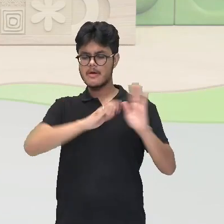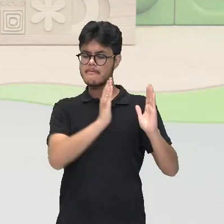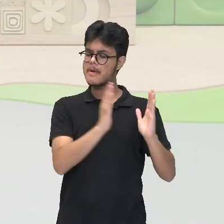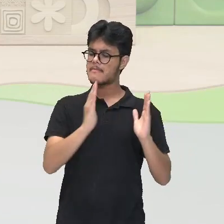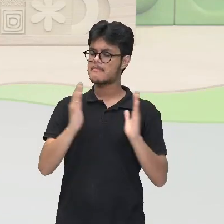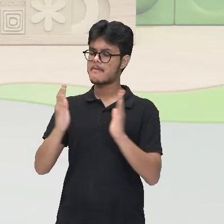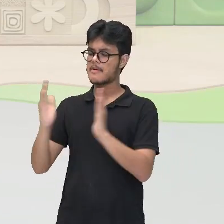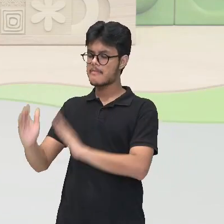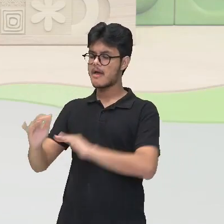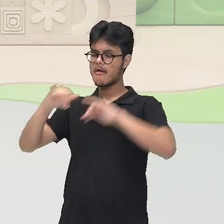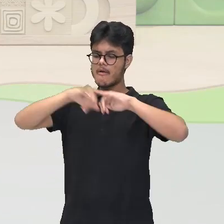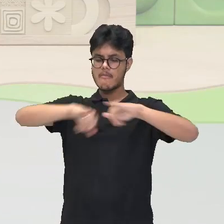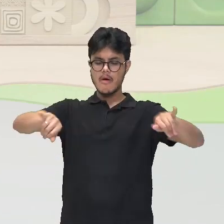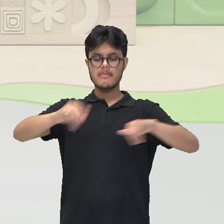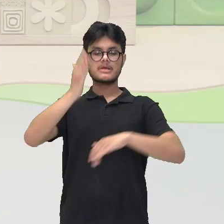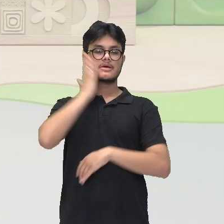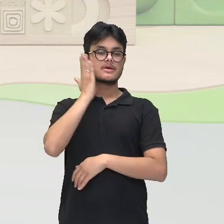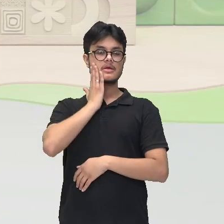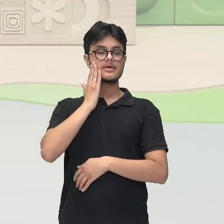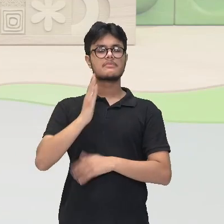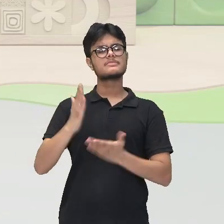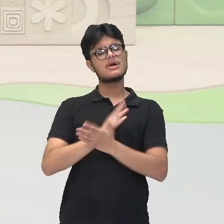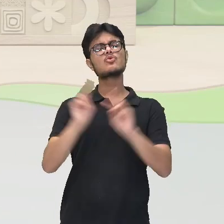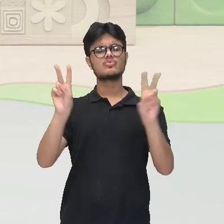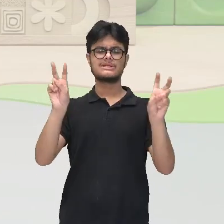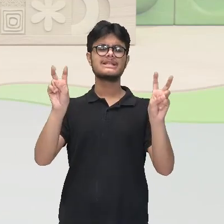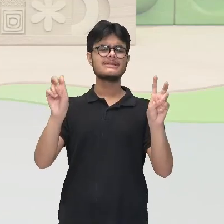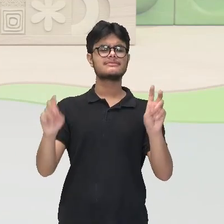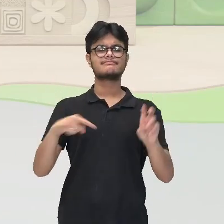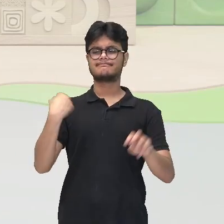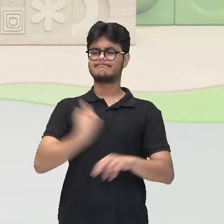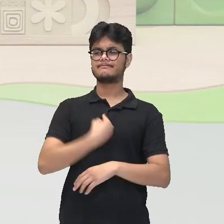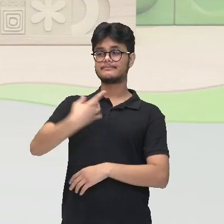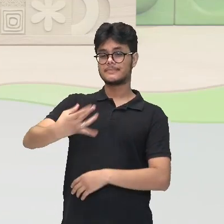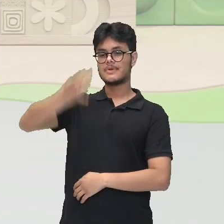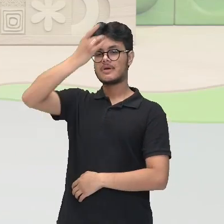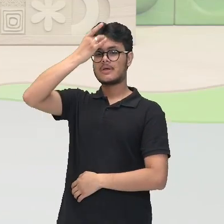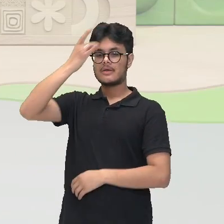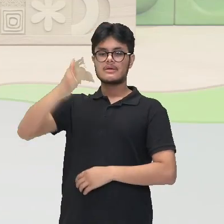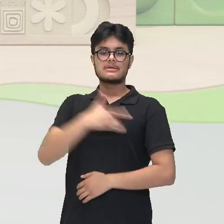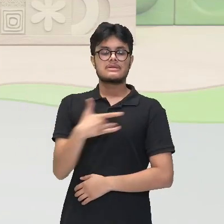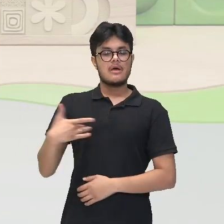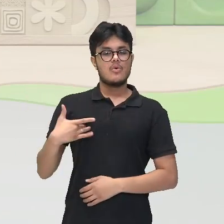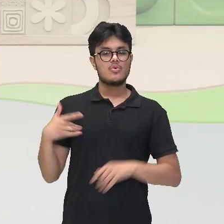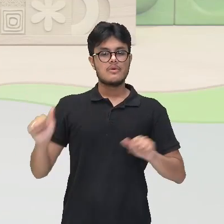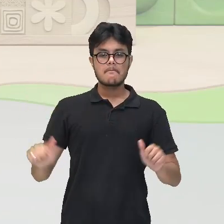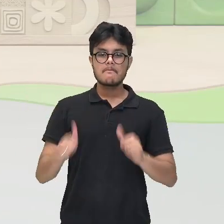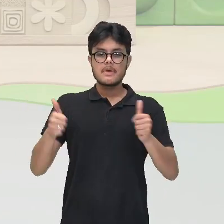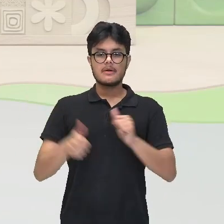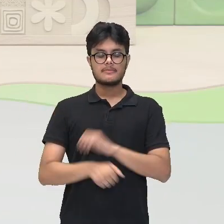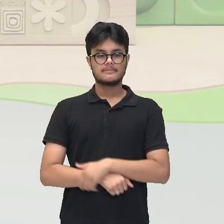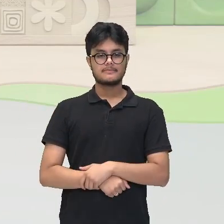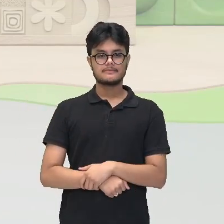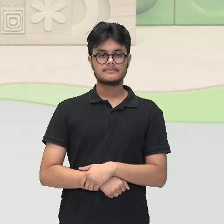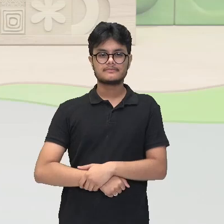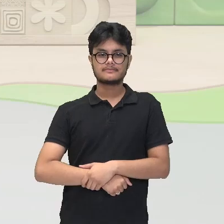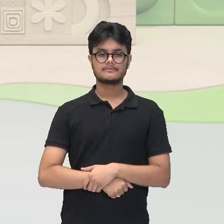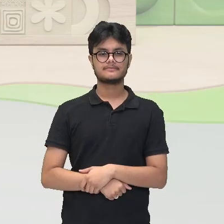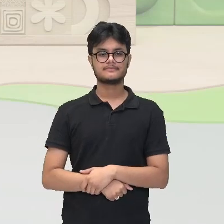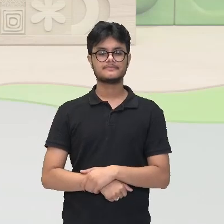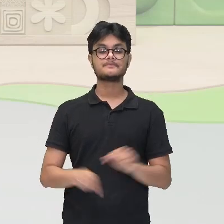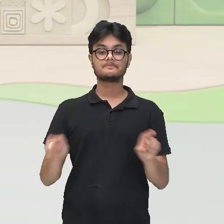informações e conhecimento para que a gente tenha qualidade de vida, certo?